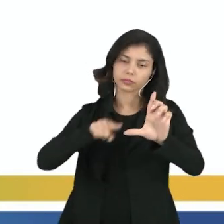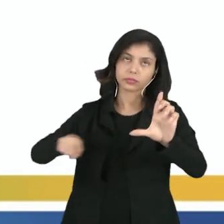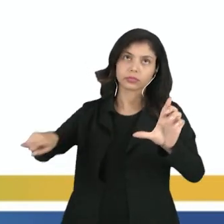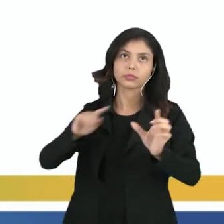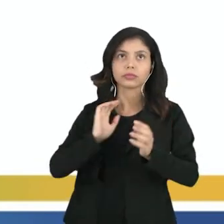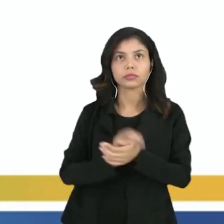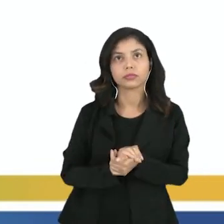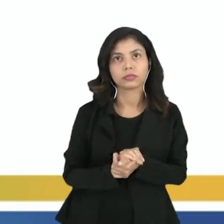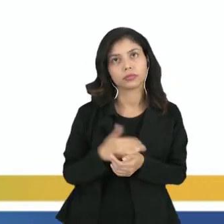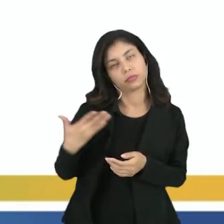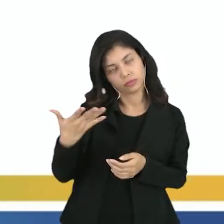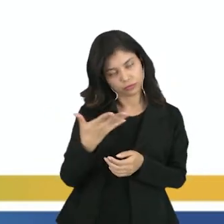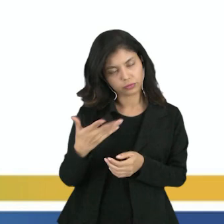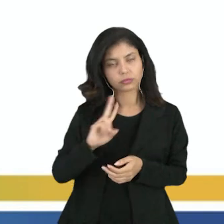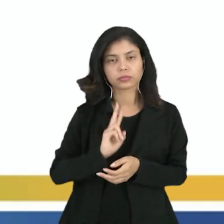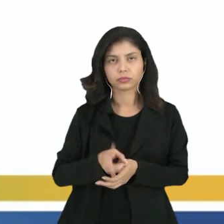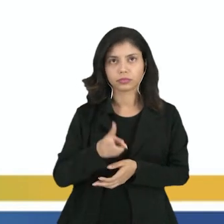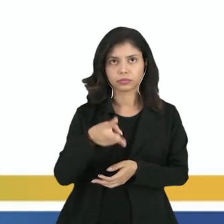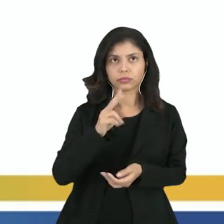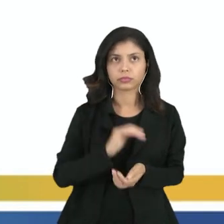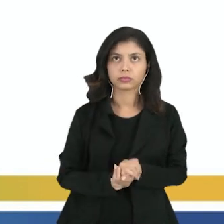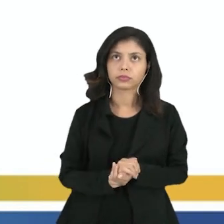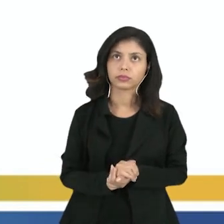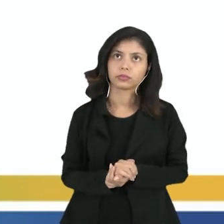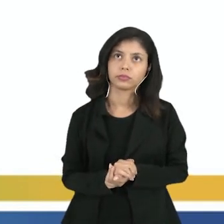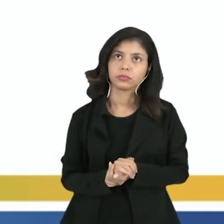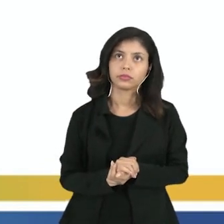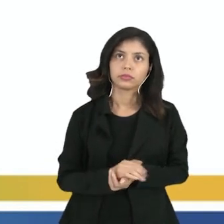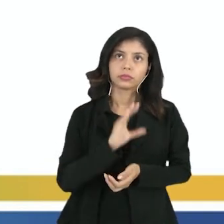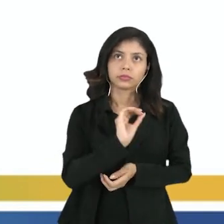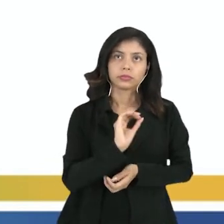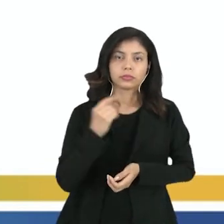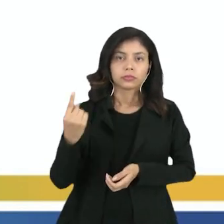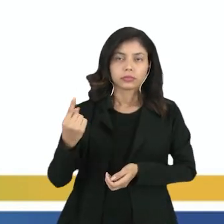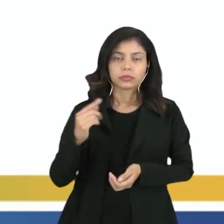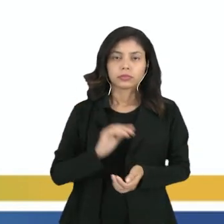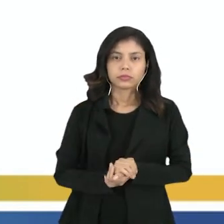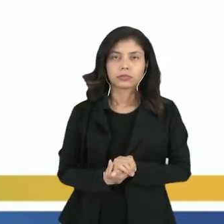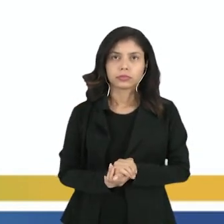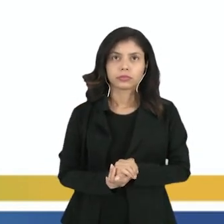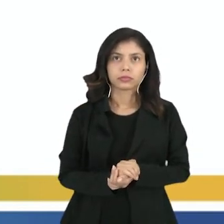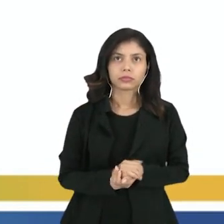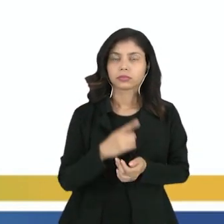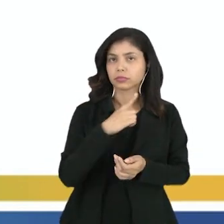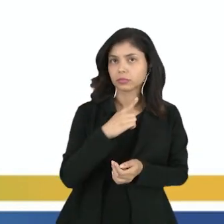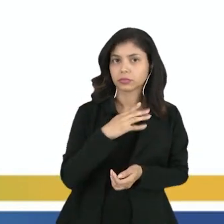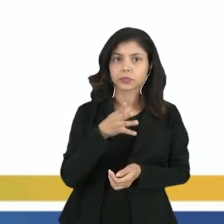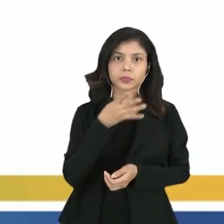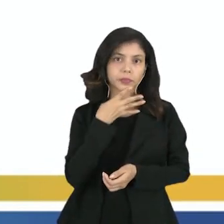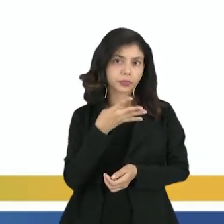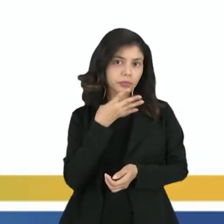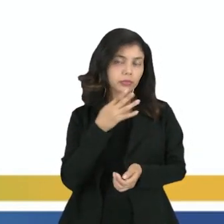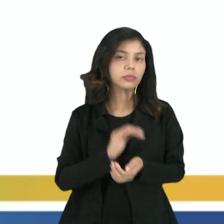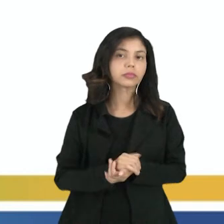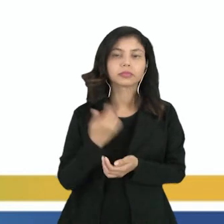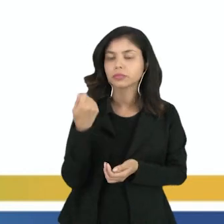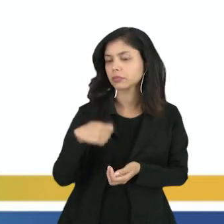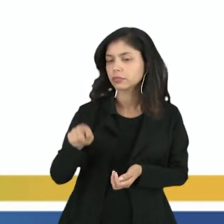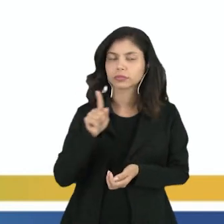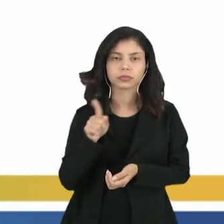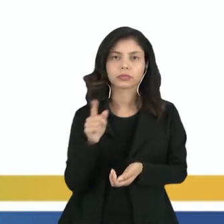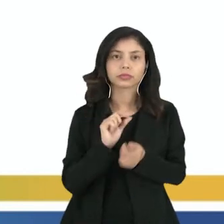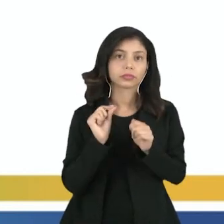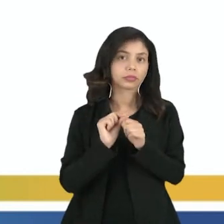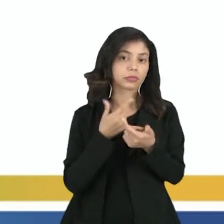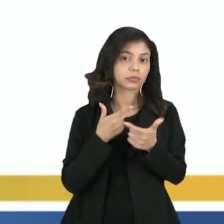tem que estar entre 0 e 1. Aplicamos esses conhecimentos e não precisamos fazer grandes cálculos